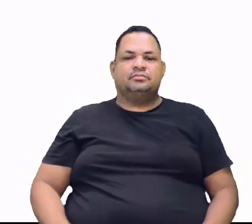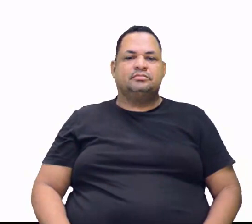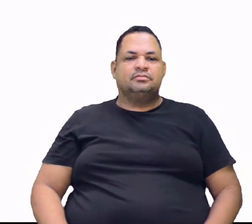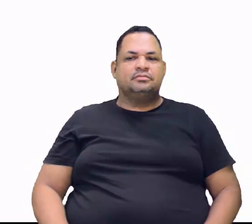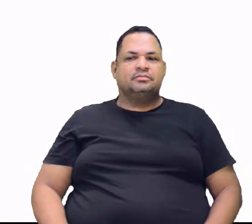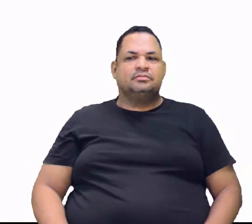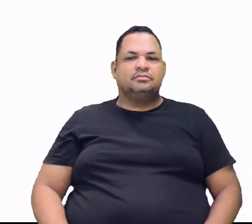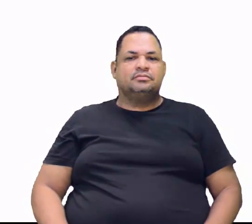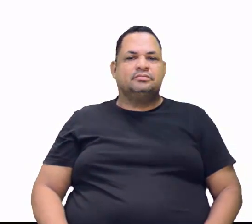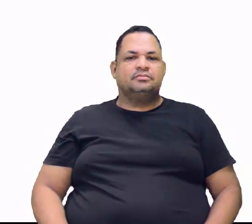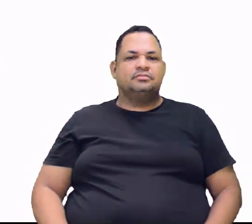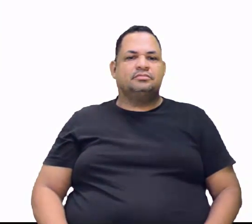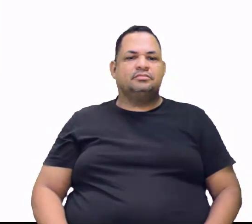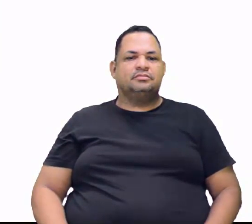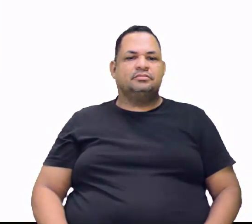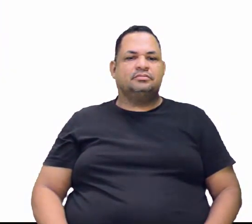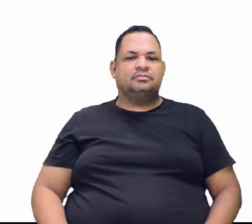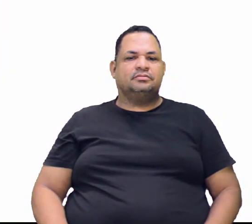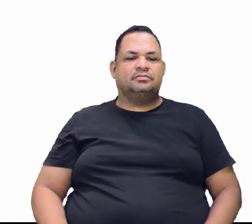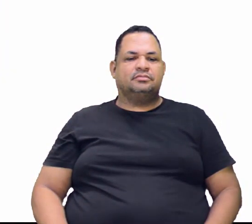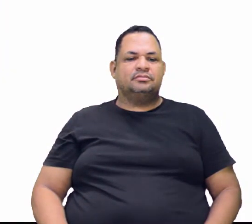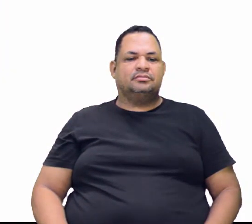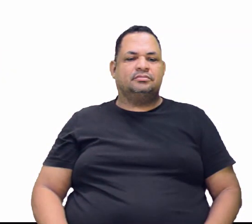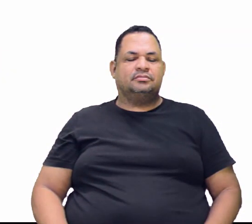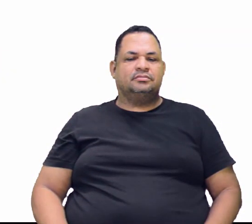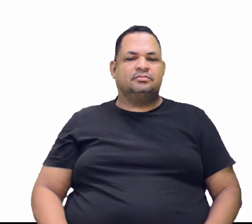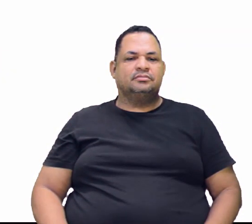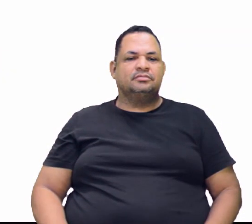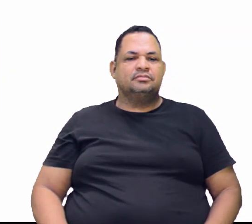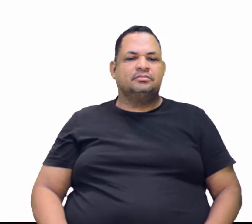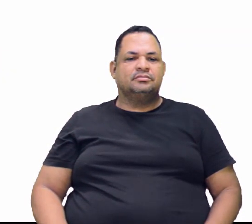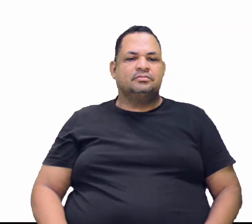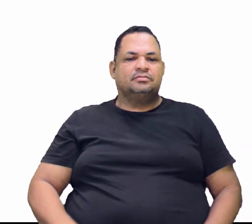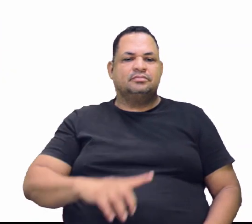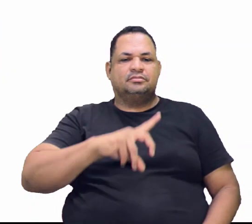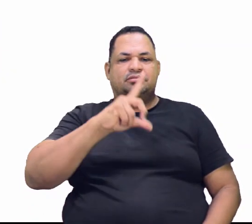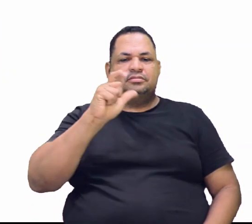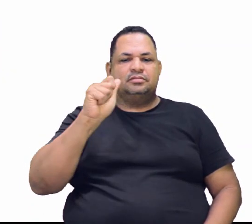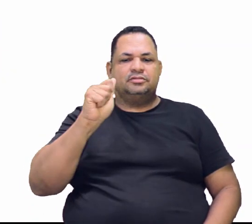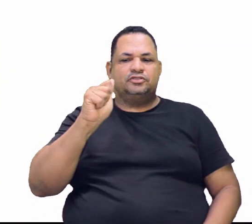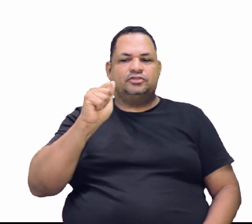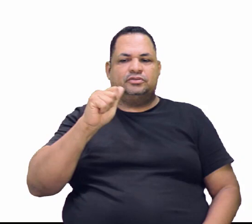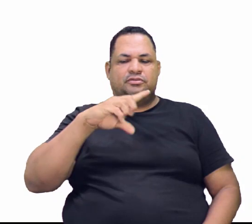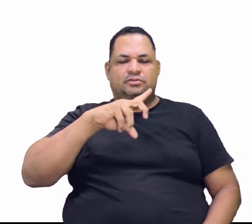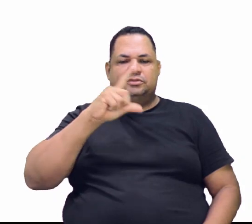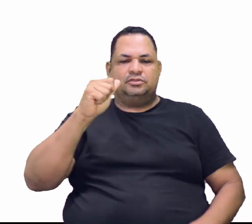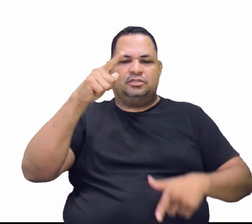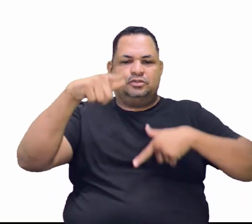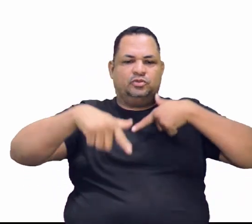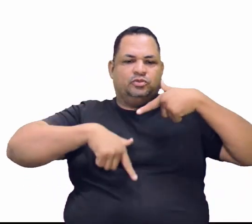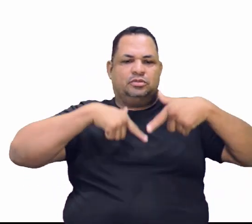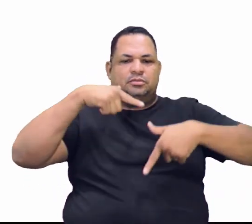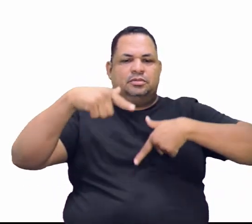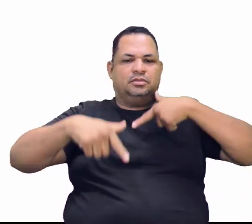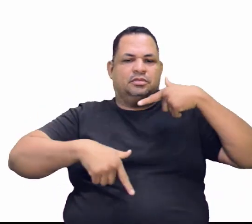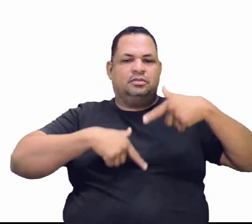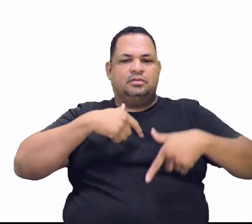mais. Deixa eu ver. Olha aí. No Dia do Trabalhador,